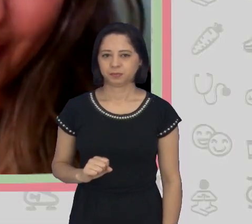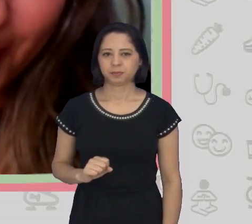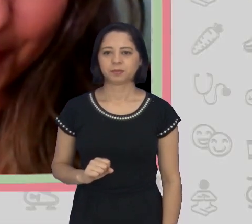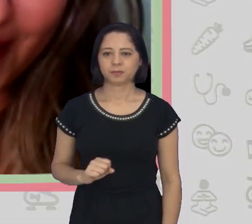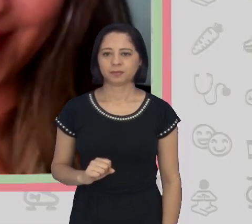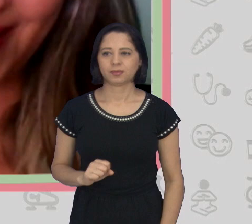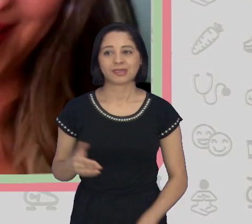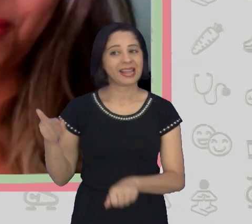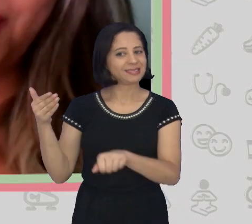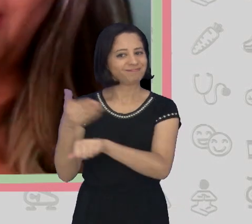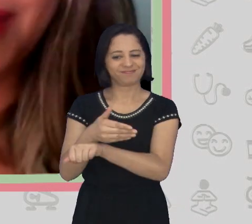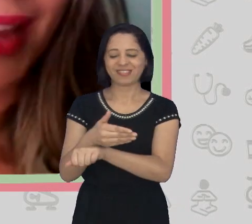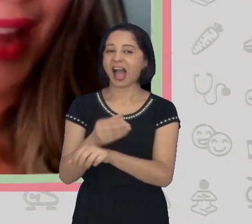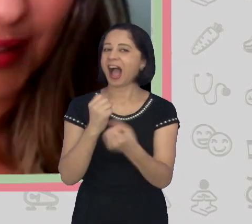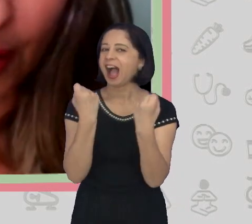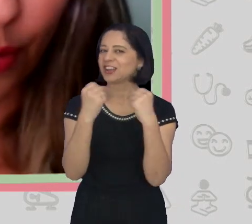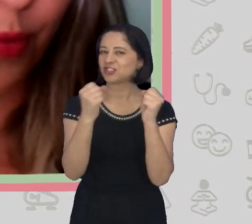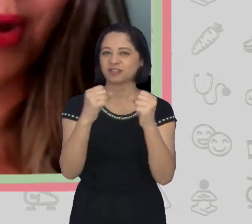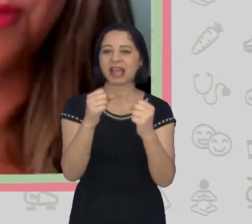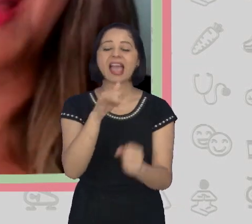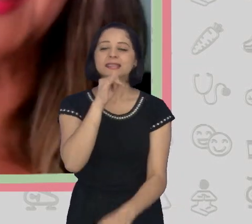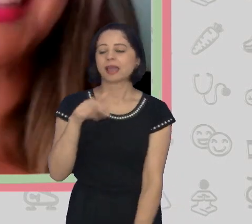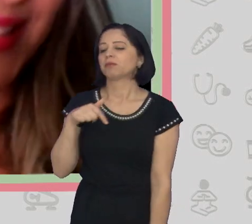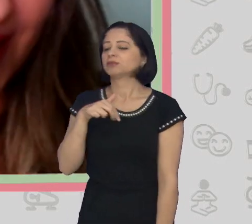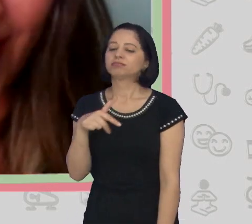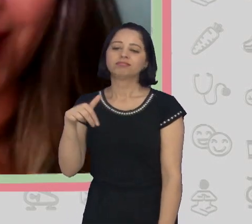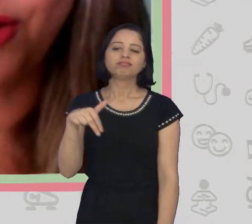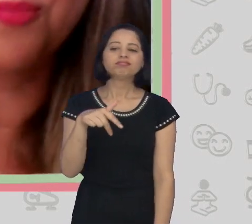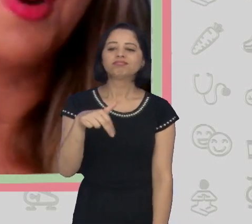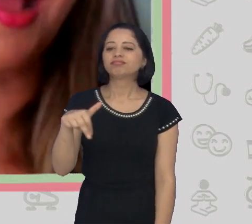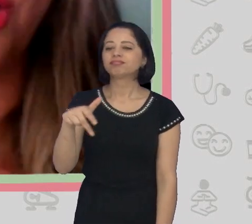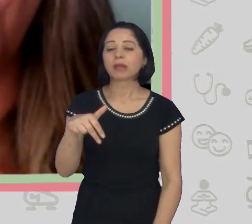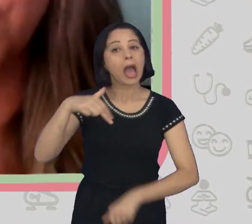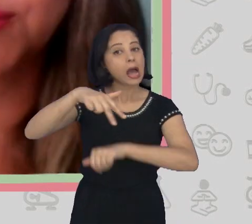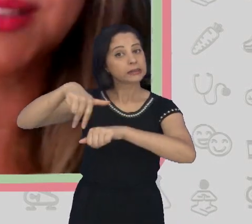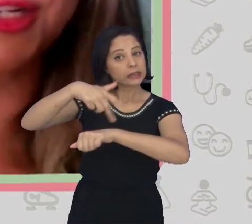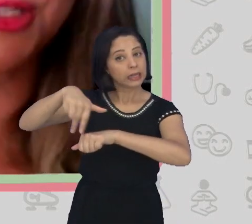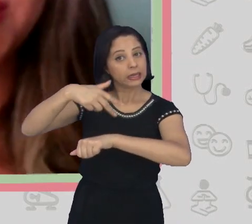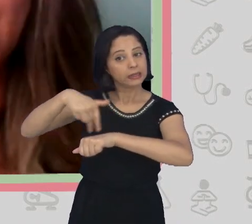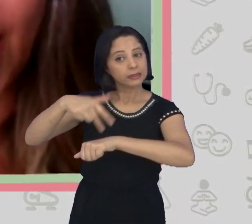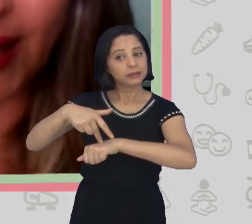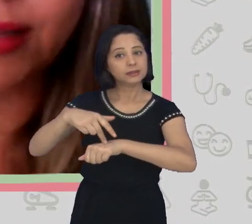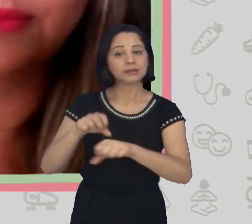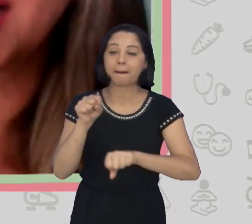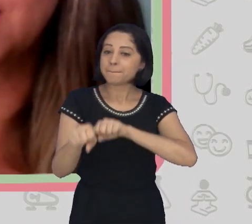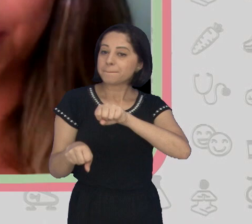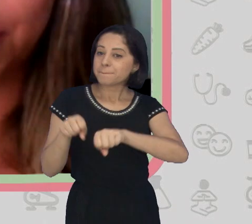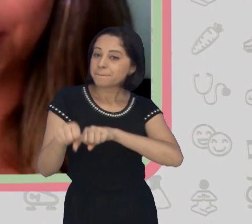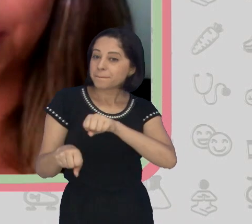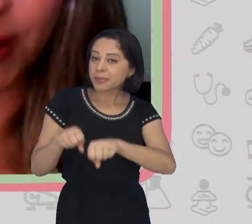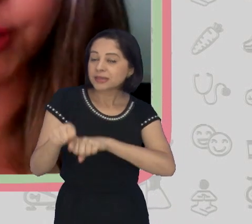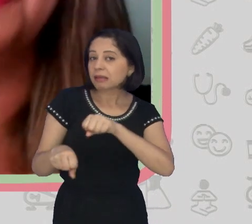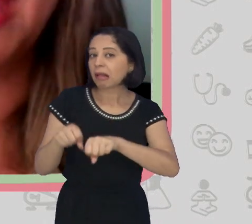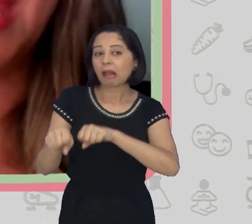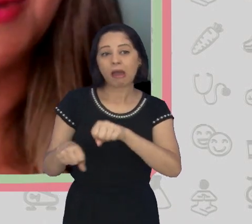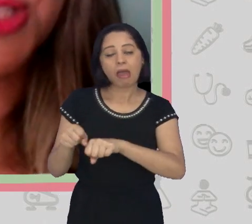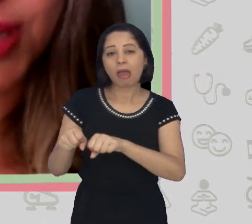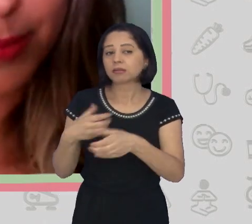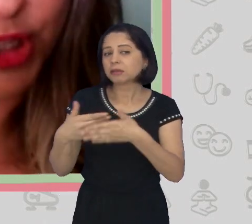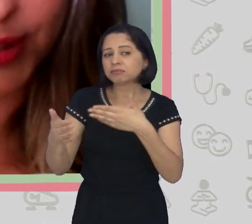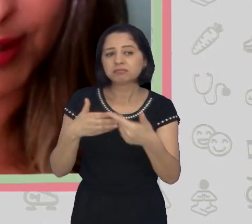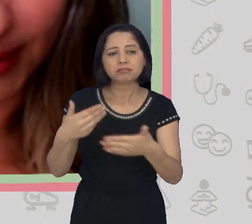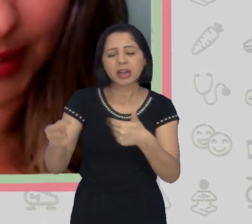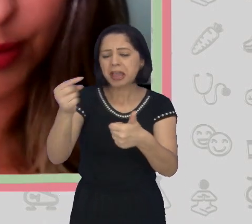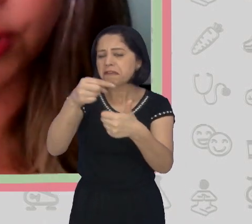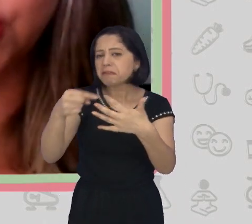Prática de atividade física. Então, uma caminhada na rua, uma dança, um pular corda, um andar de bicicleta, uma academia mesmo.